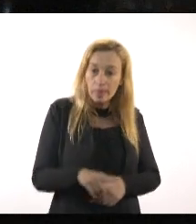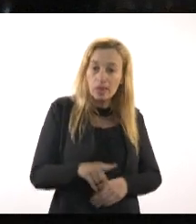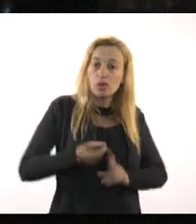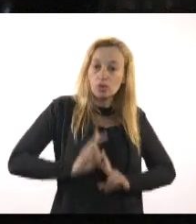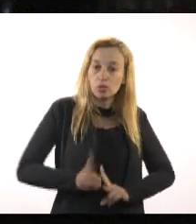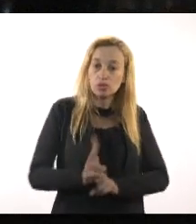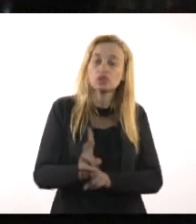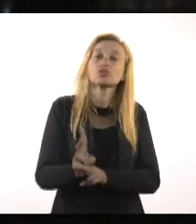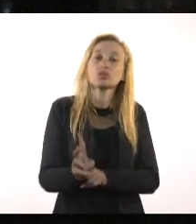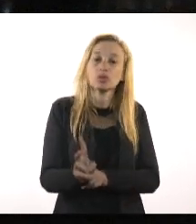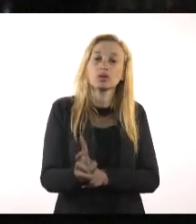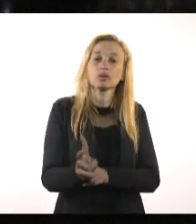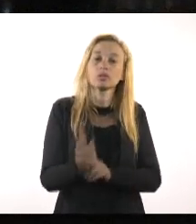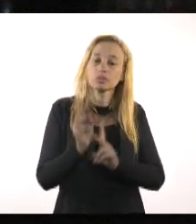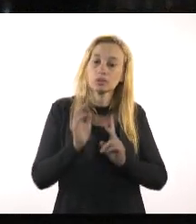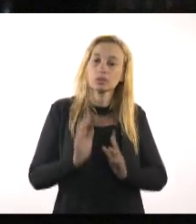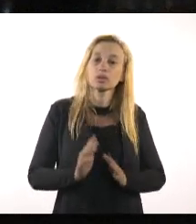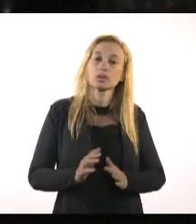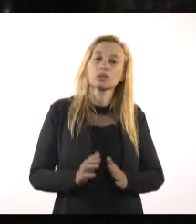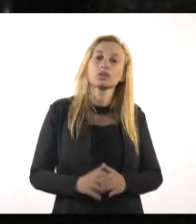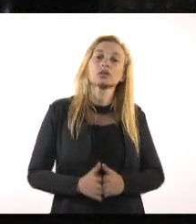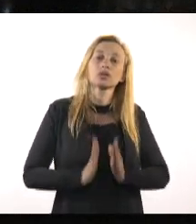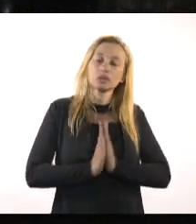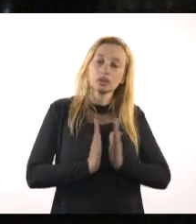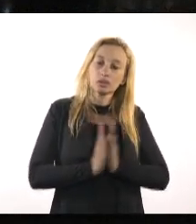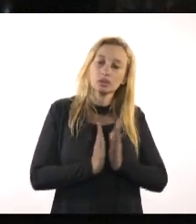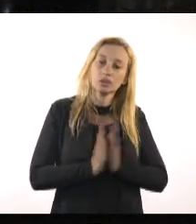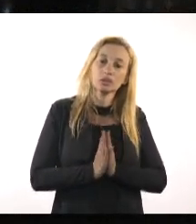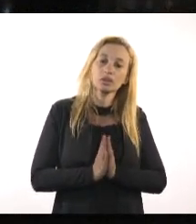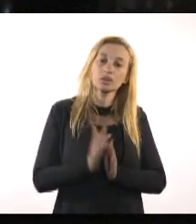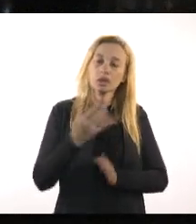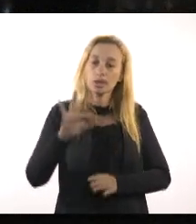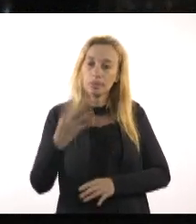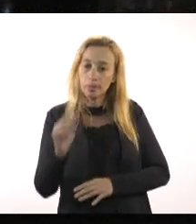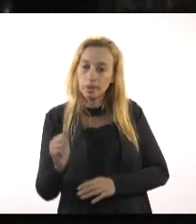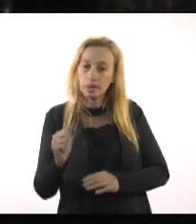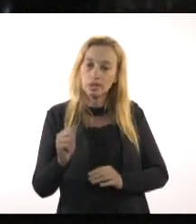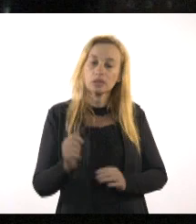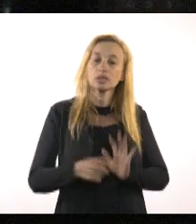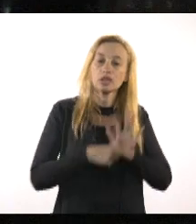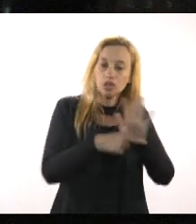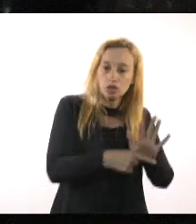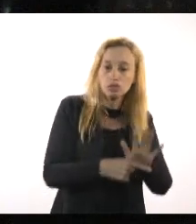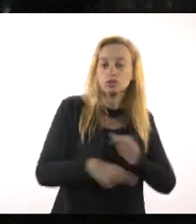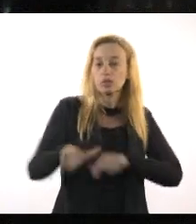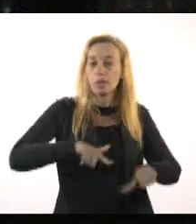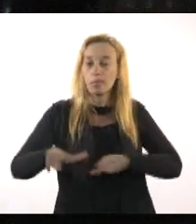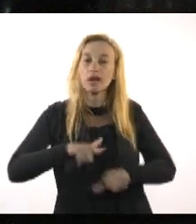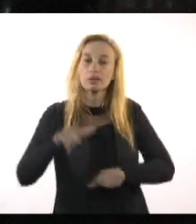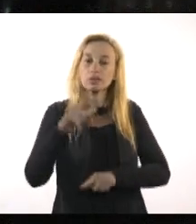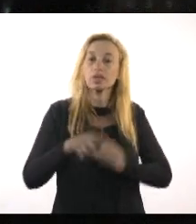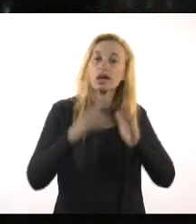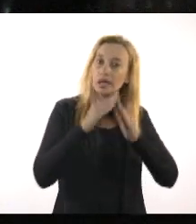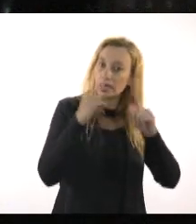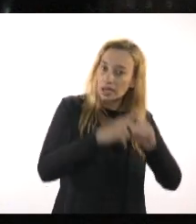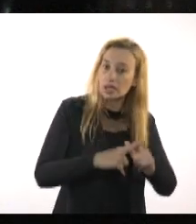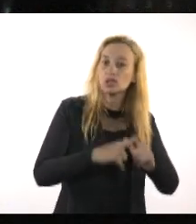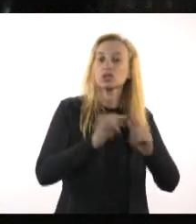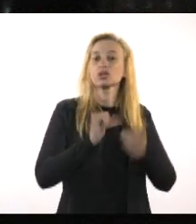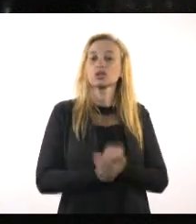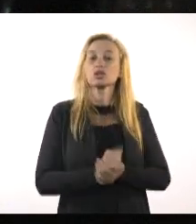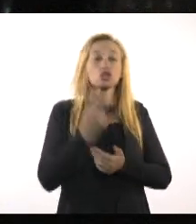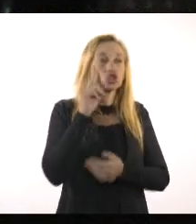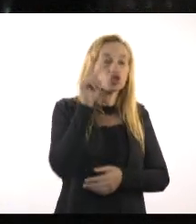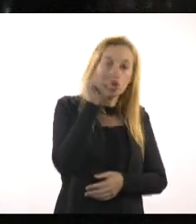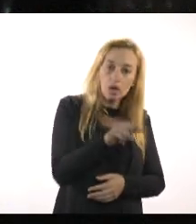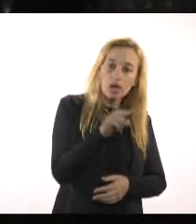continuar com essa intercessão da campanha da fraternidade, do serviço da igreja, da missão da igreja, de